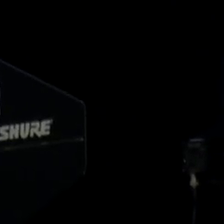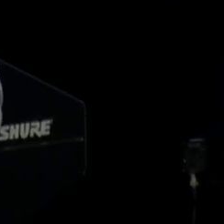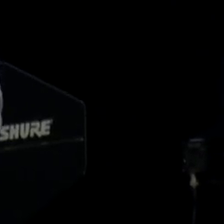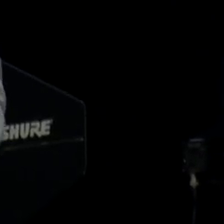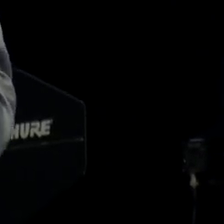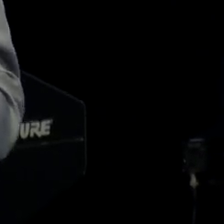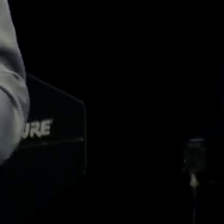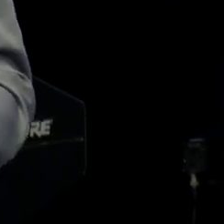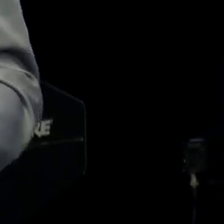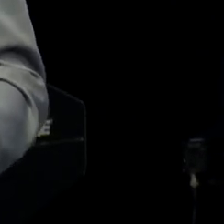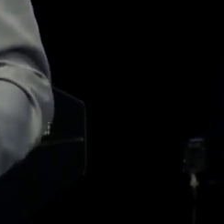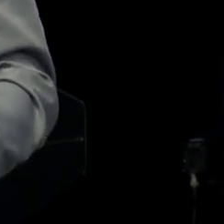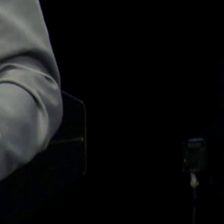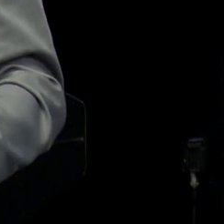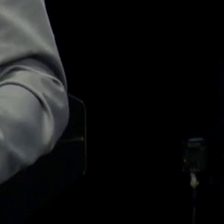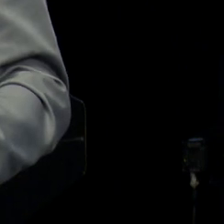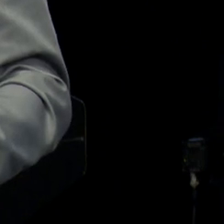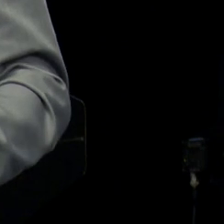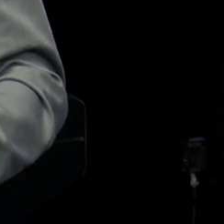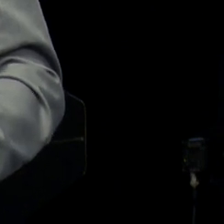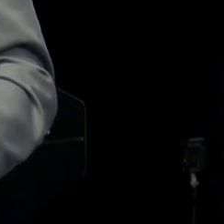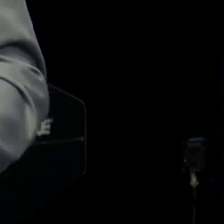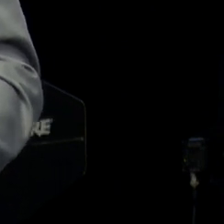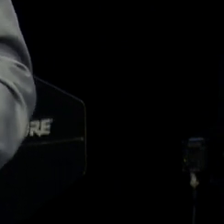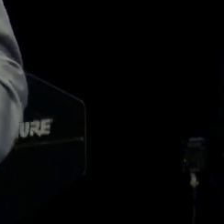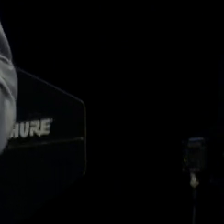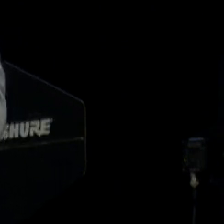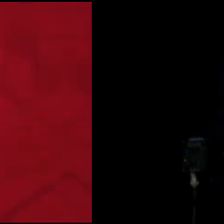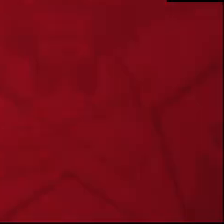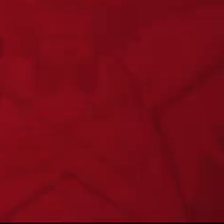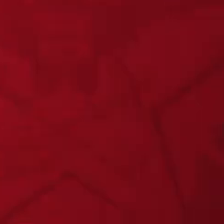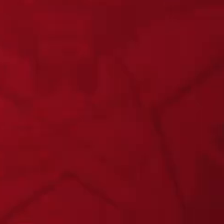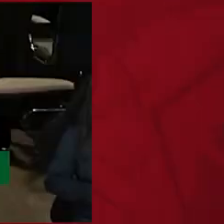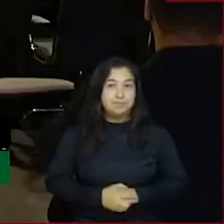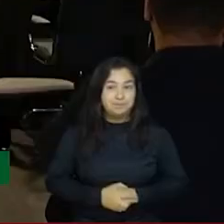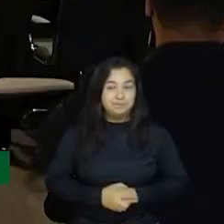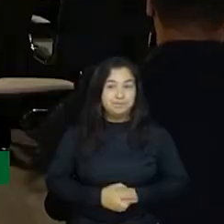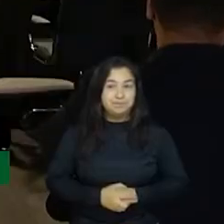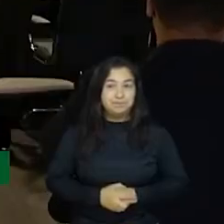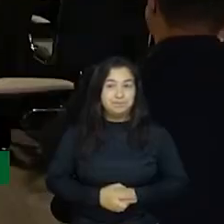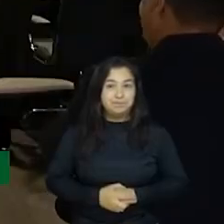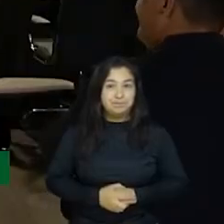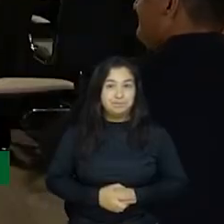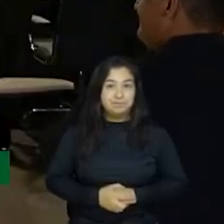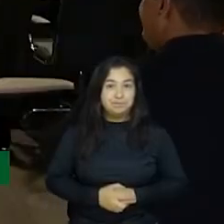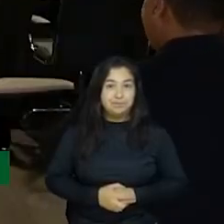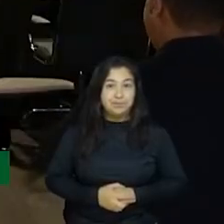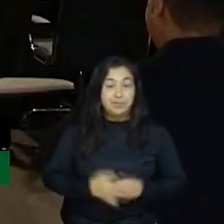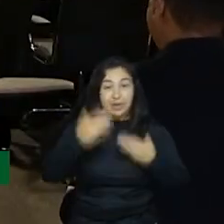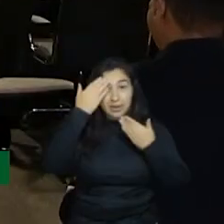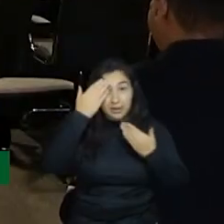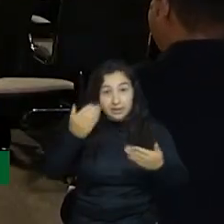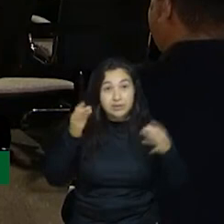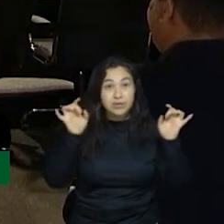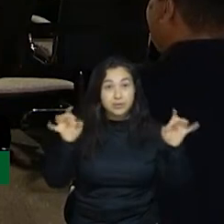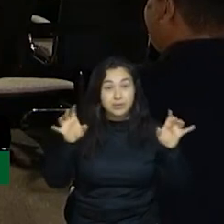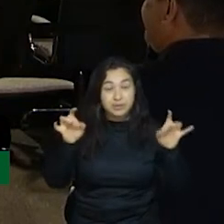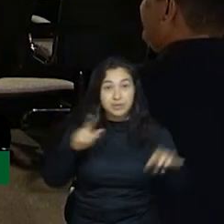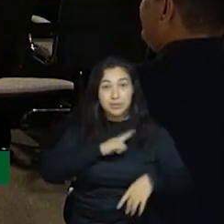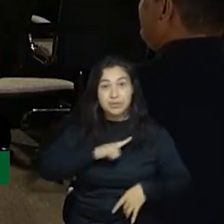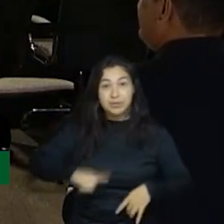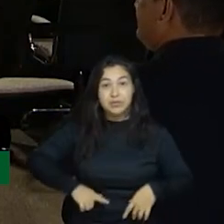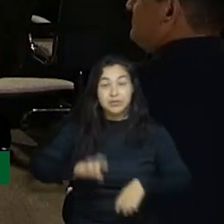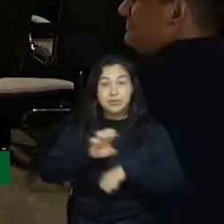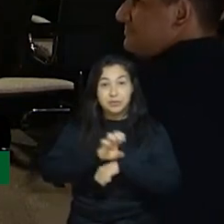sobre o programa Universidade Gratuita, aprovado na Alesc no ano passado. Aqui um agradecimento especial ao governo do Estado de Santa Catarina e